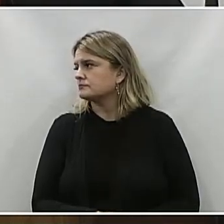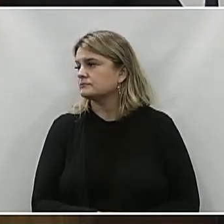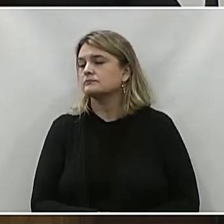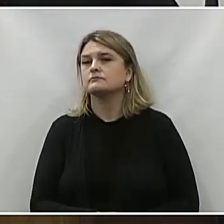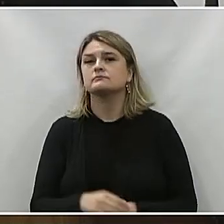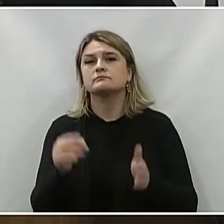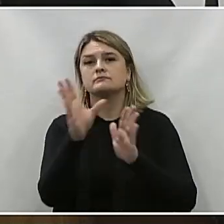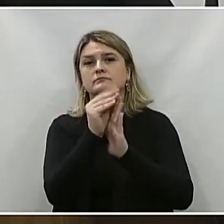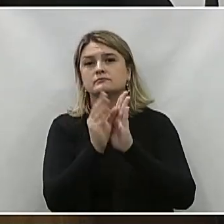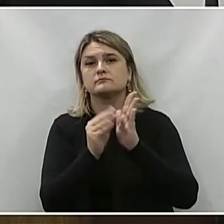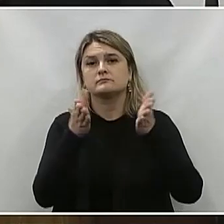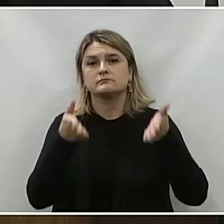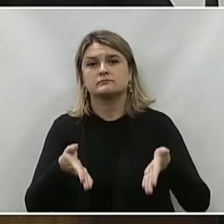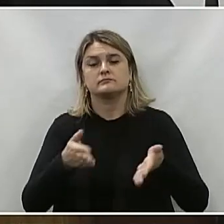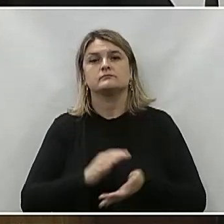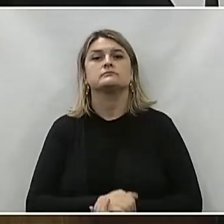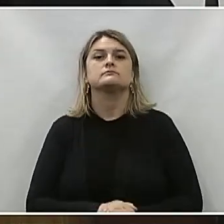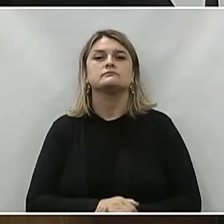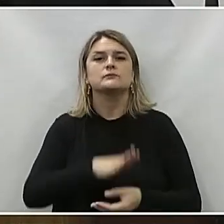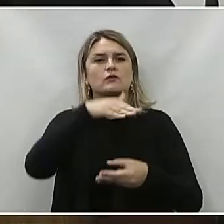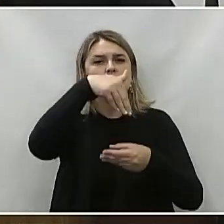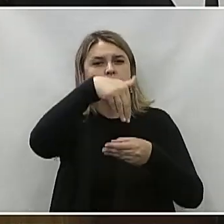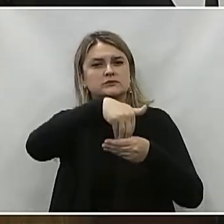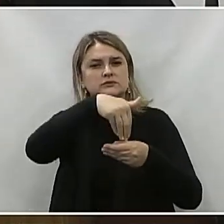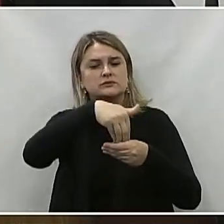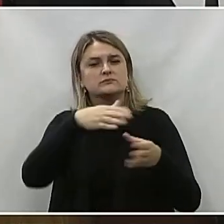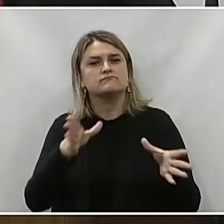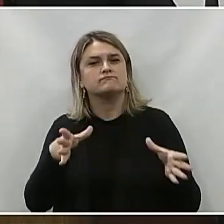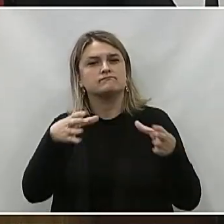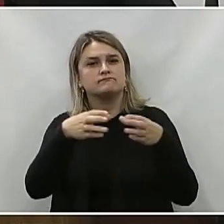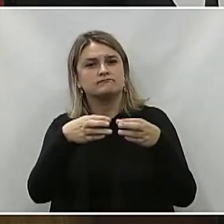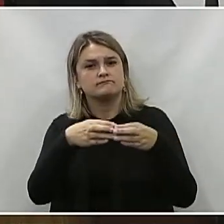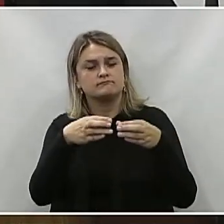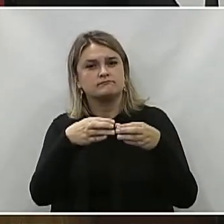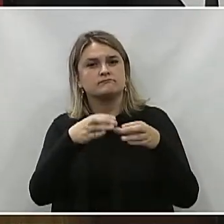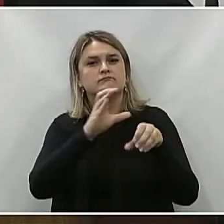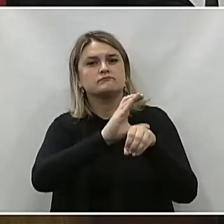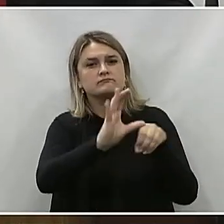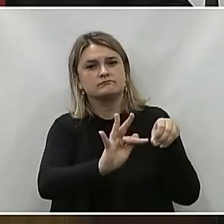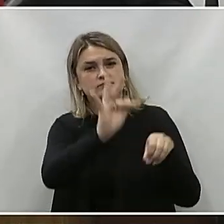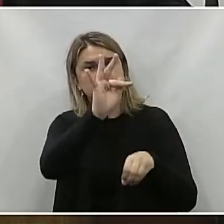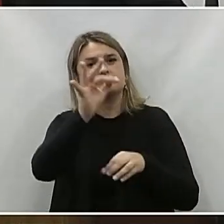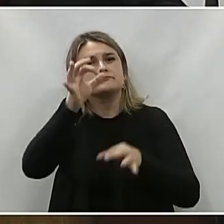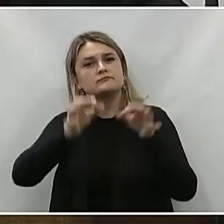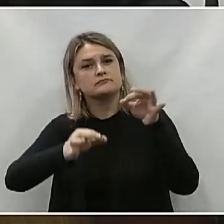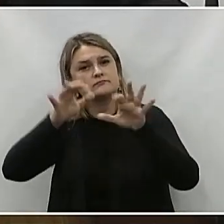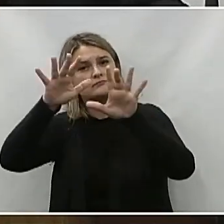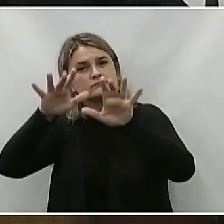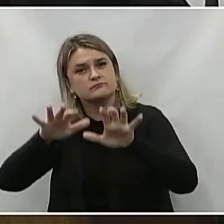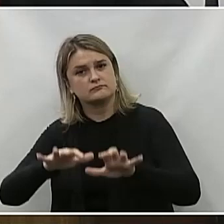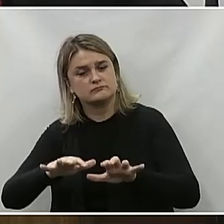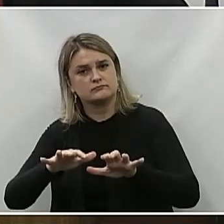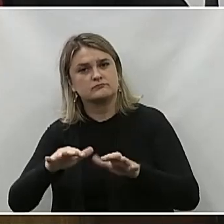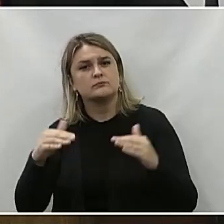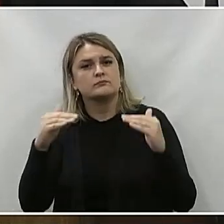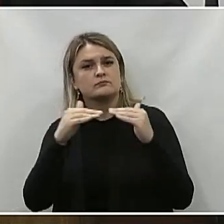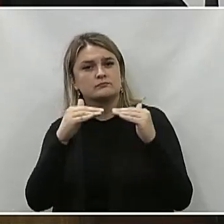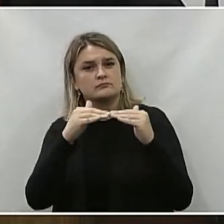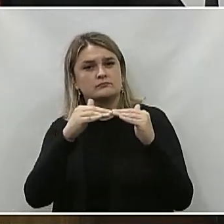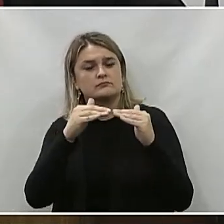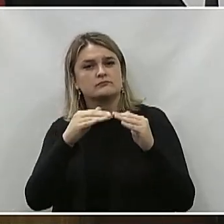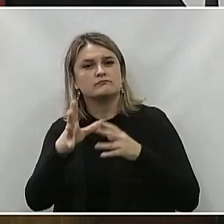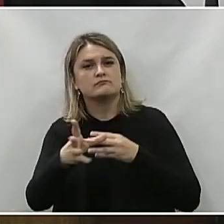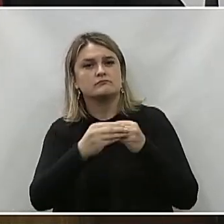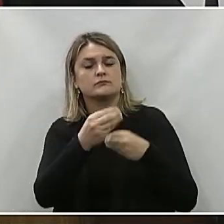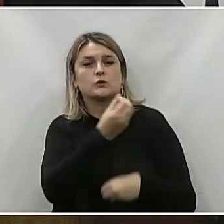Matéria da ordem Do dia Votação Do parecer Fundamentado Da comissão De constituição Justiça E redação Final Favorável